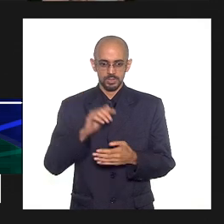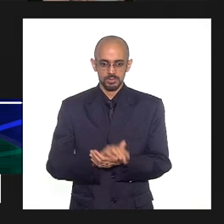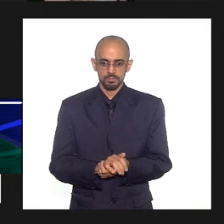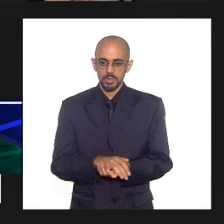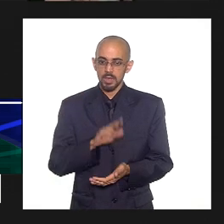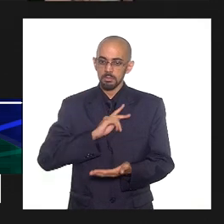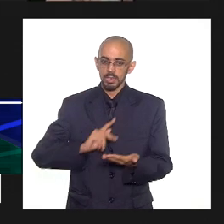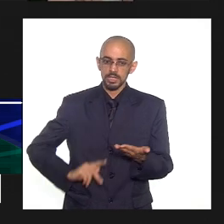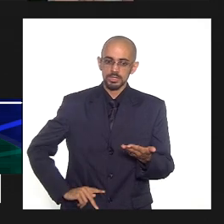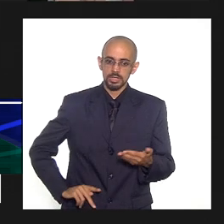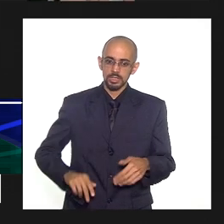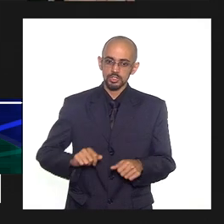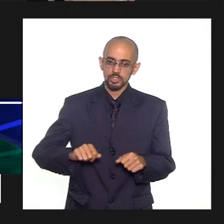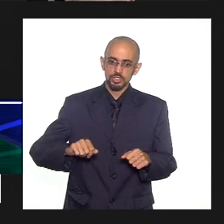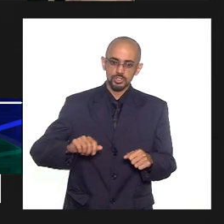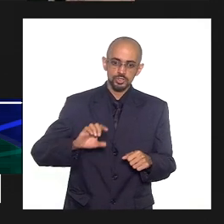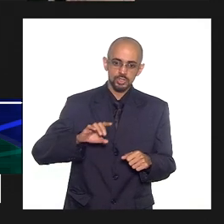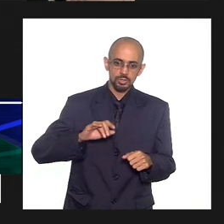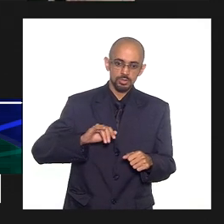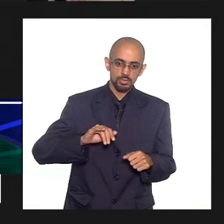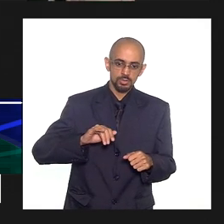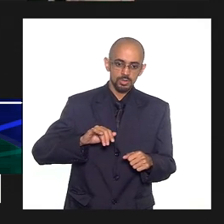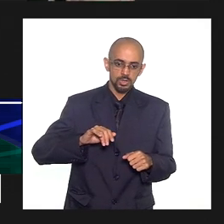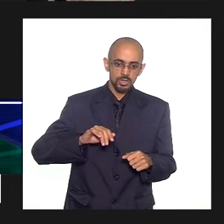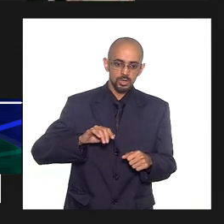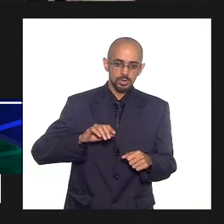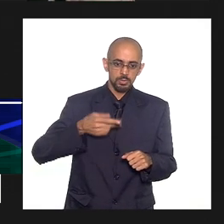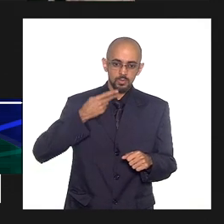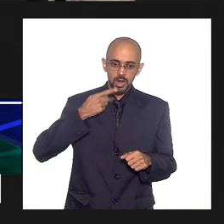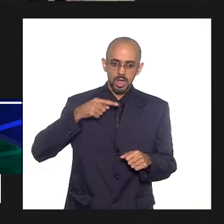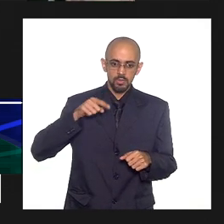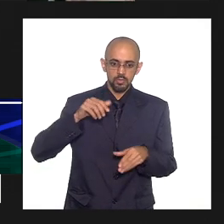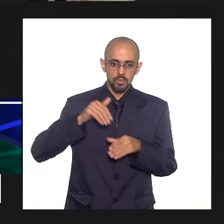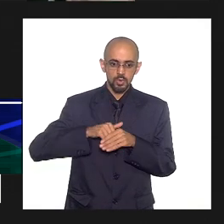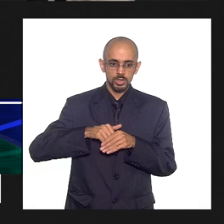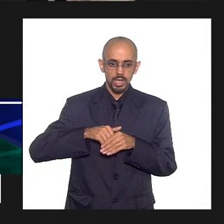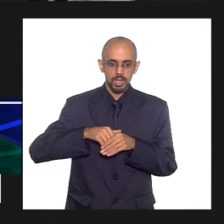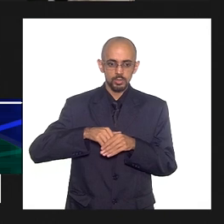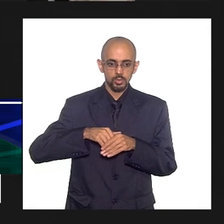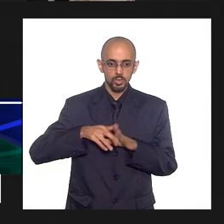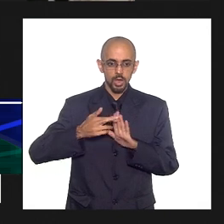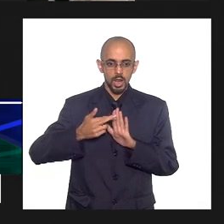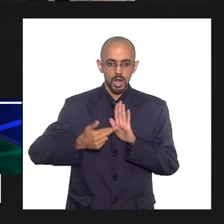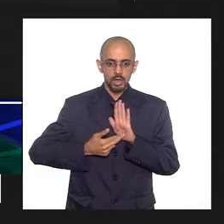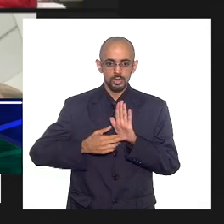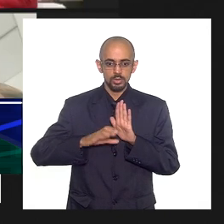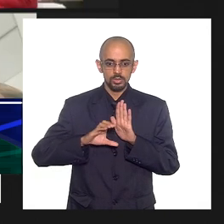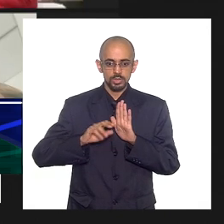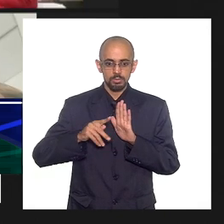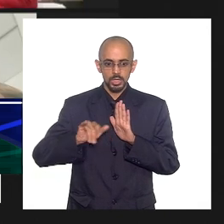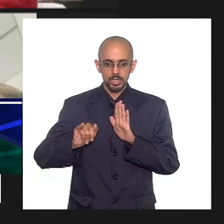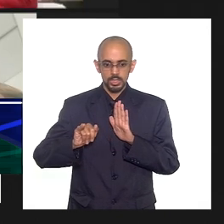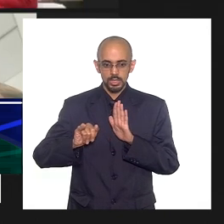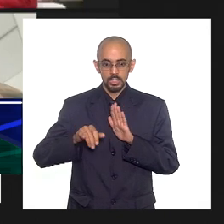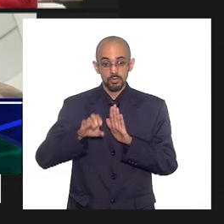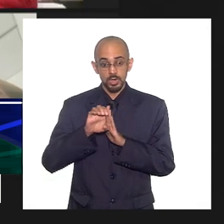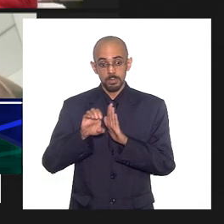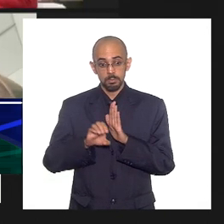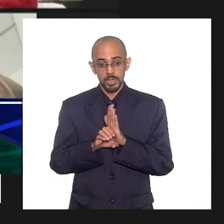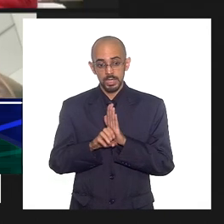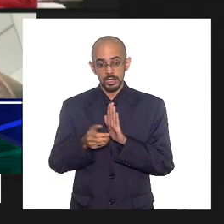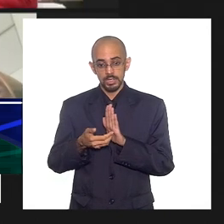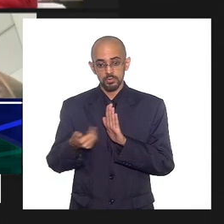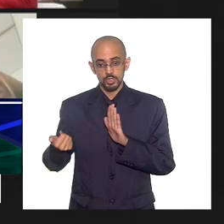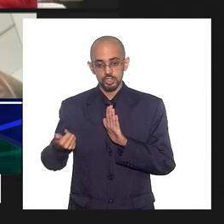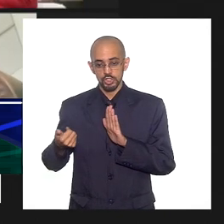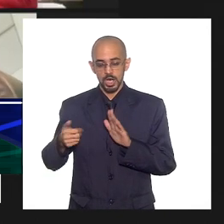Presidente. Sim, Alexandre. Foi votado lá o relatório da CPI? Foi emendado e saiu de pauta.